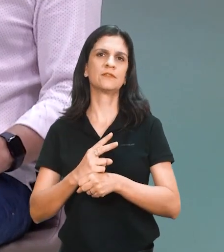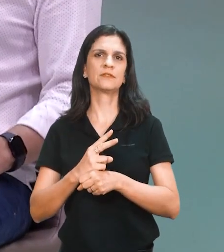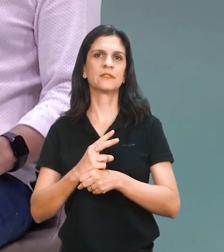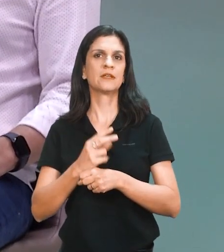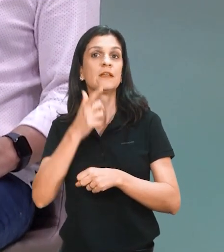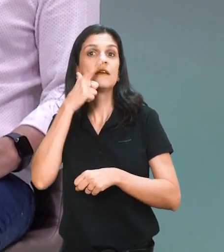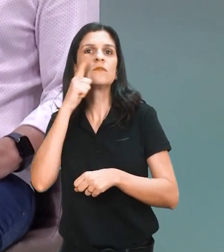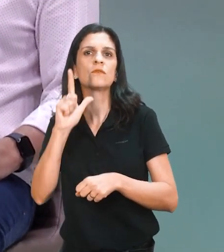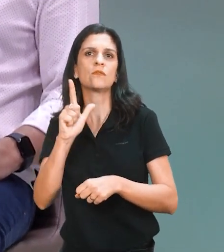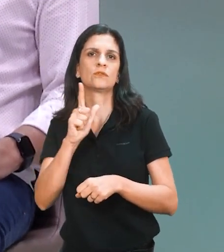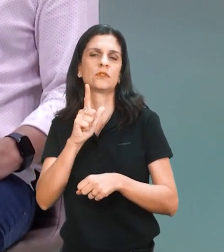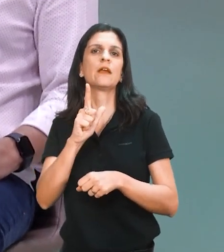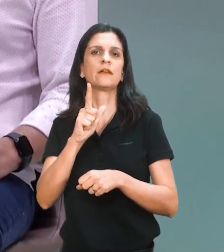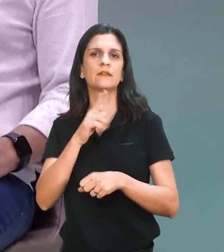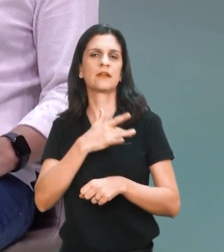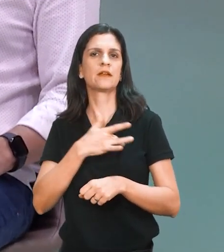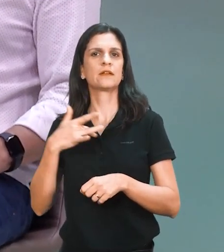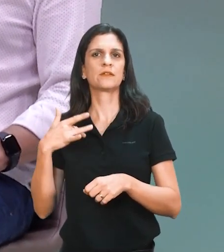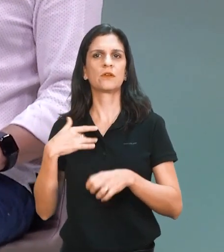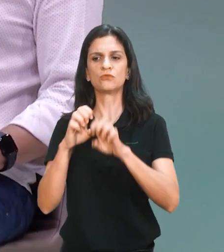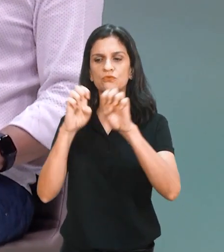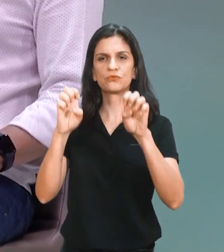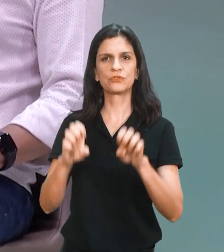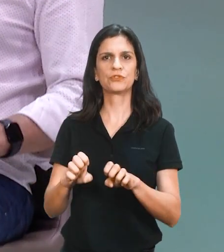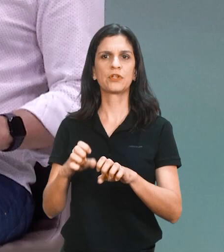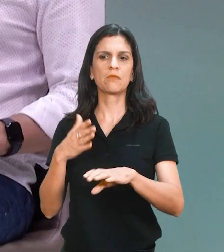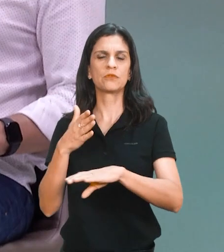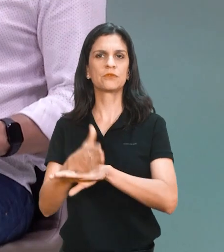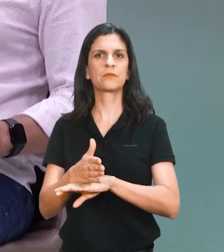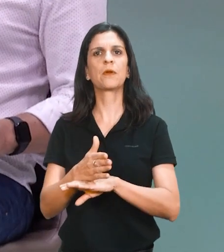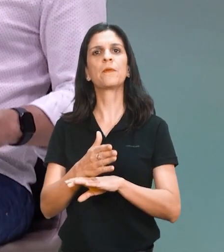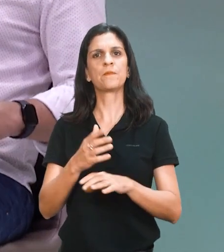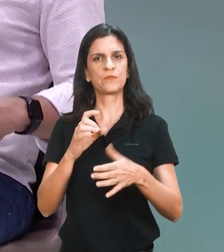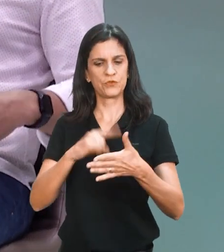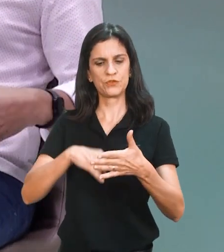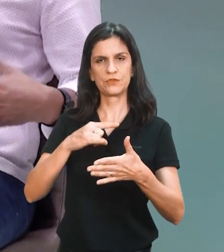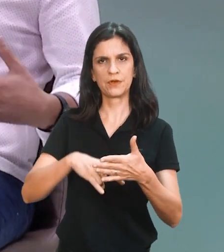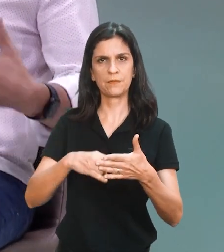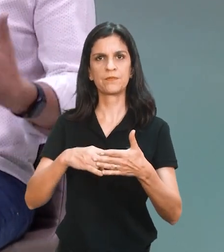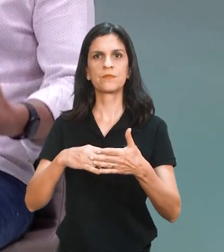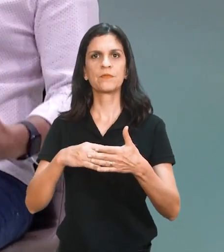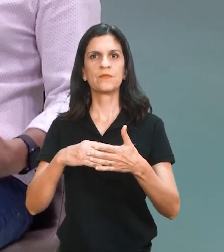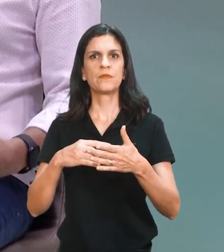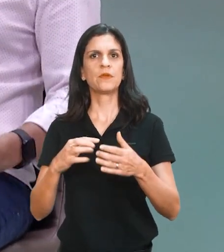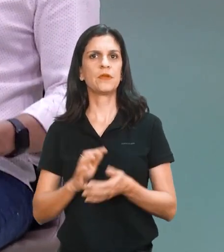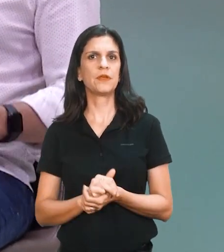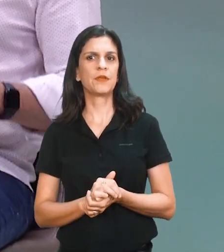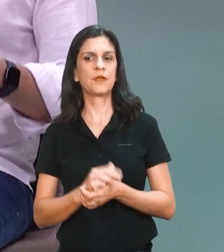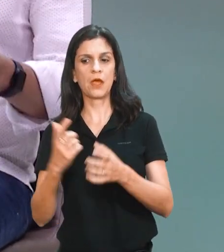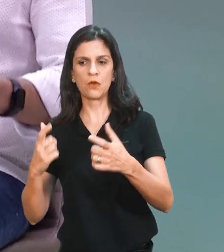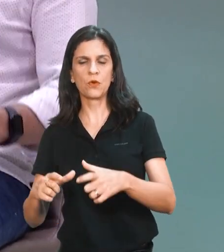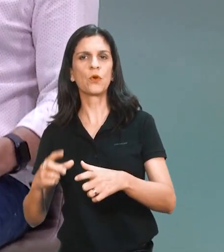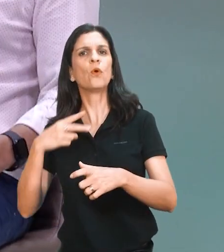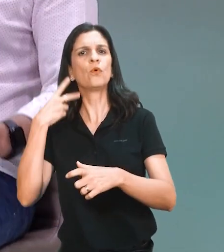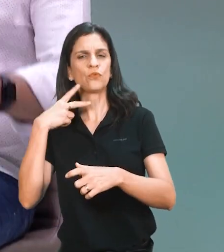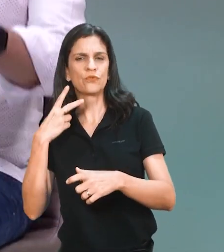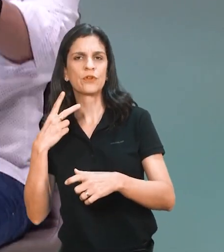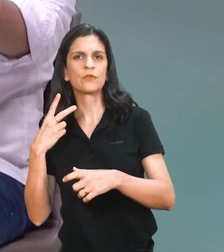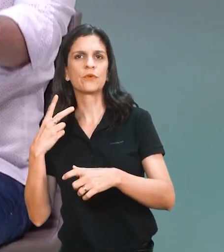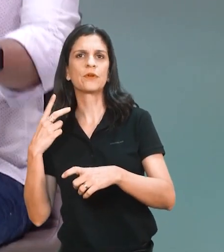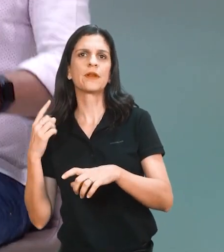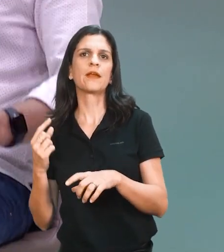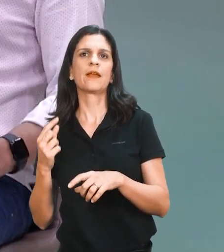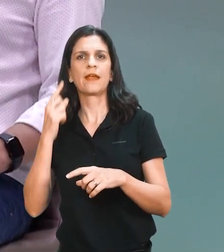consegue acessar às vezes a rede de saúde. Então a gente também ajuda nesse processo, buscando parcerias